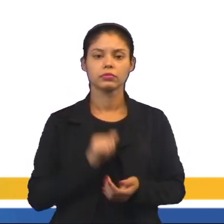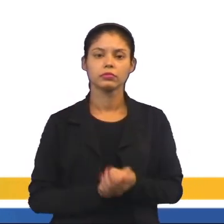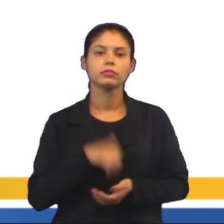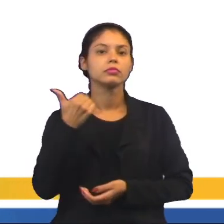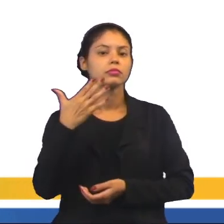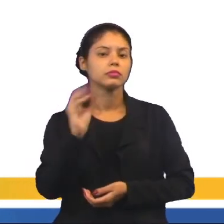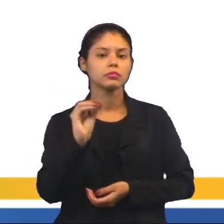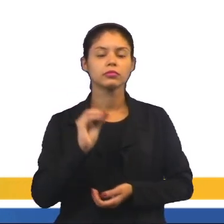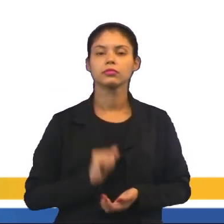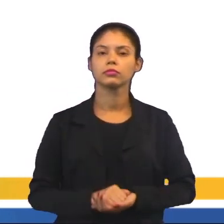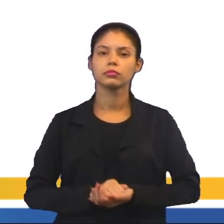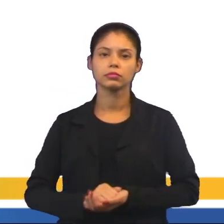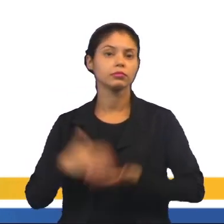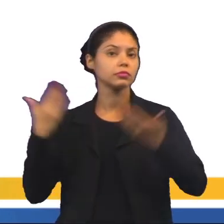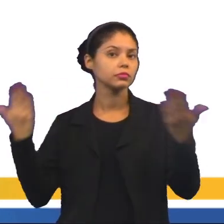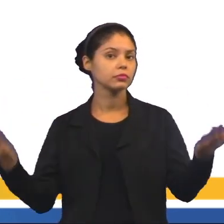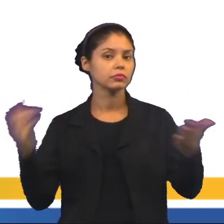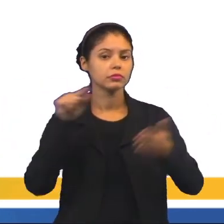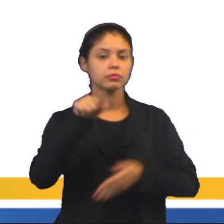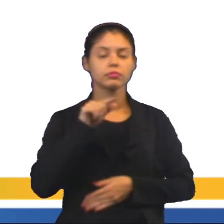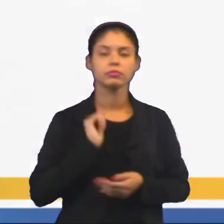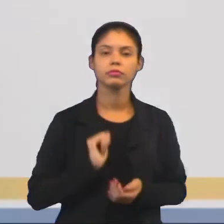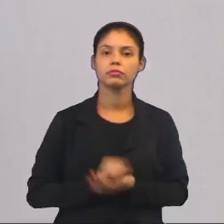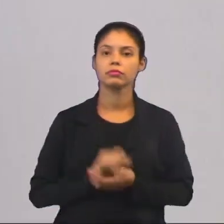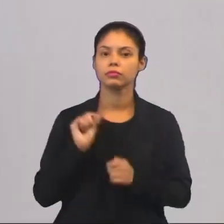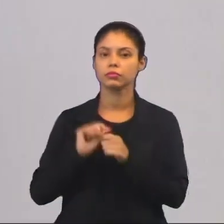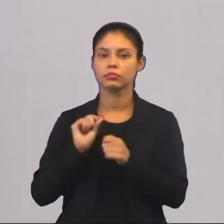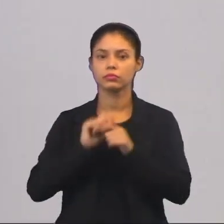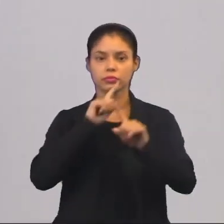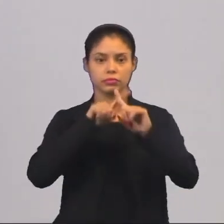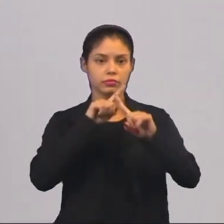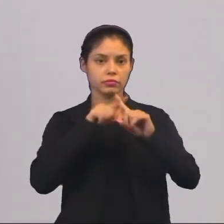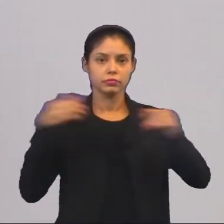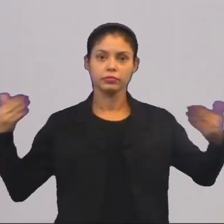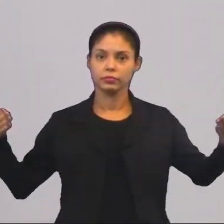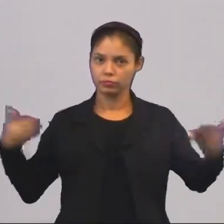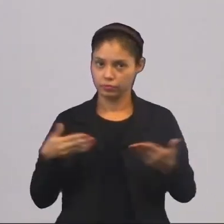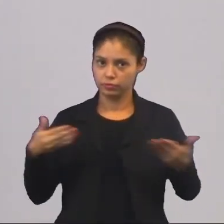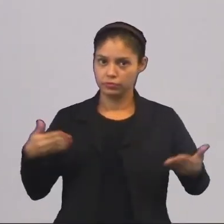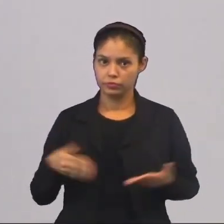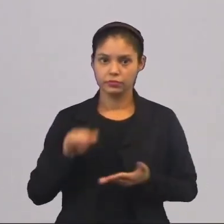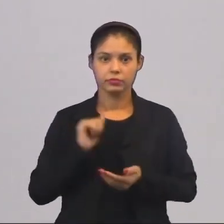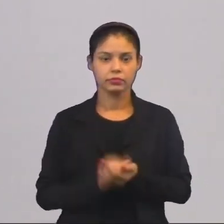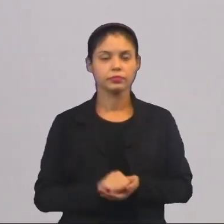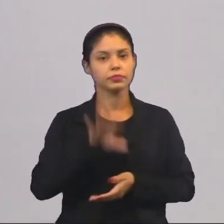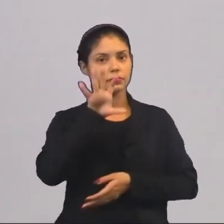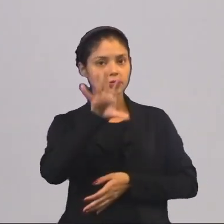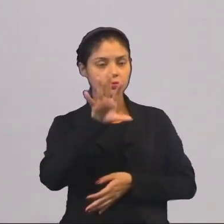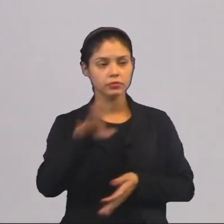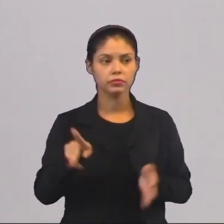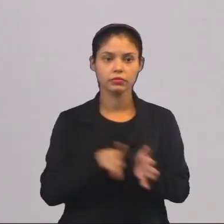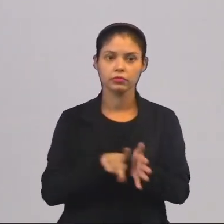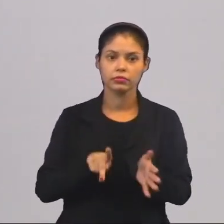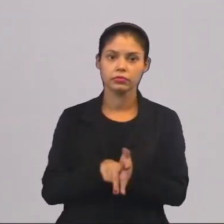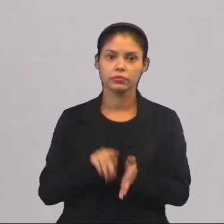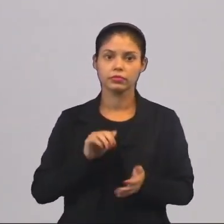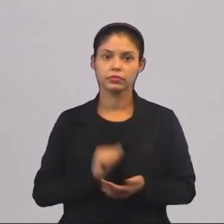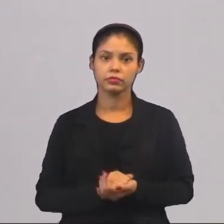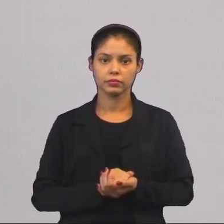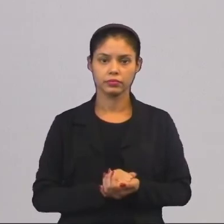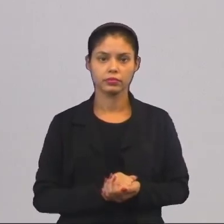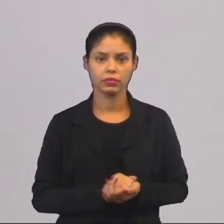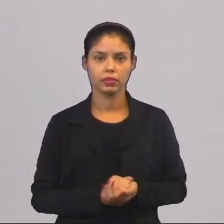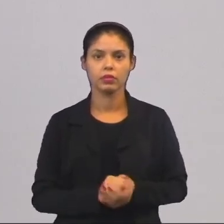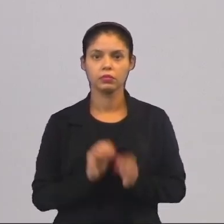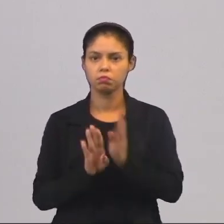2, 10. Portanto, se a gente fazer a multiplicação agora dessa determinante, vai ser igual à